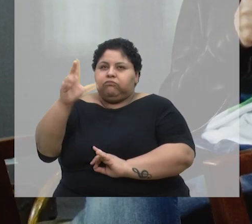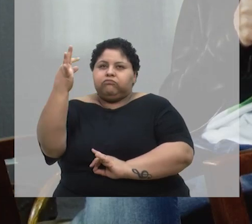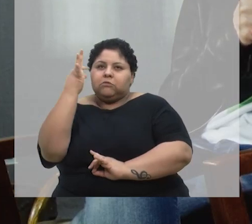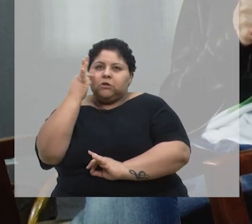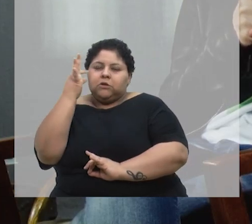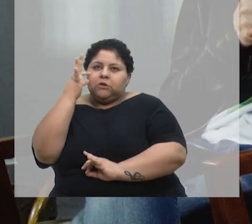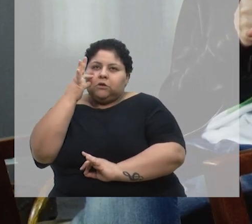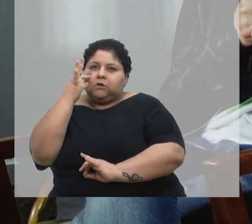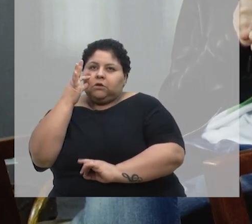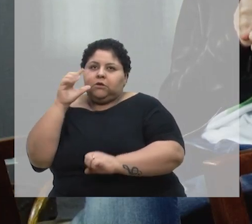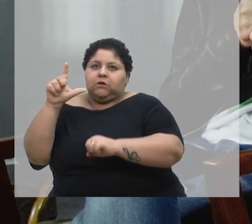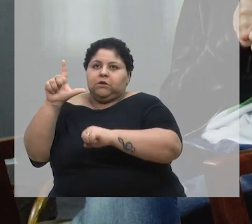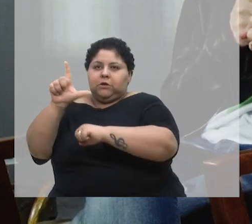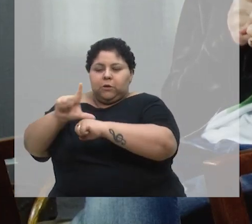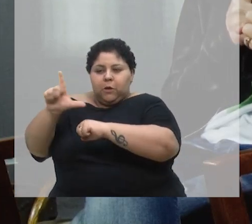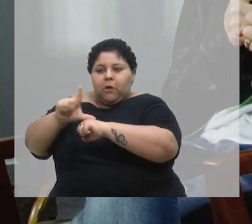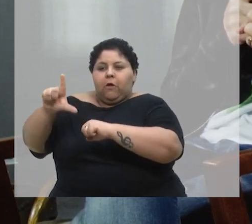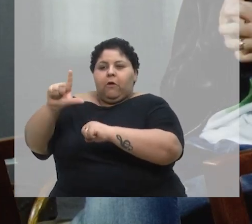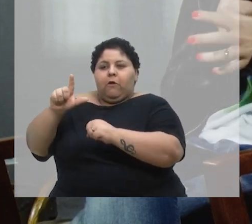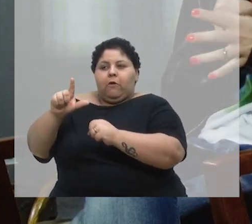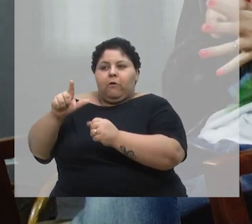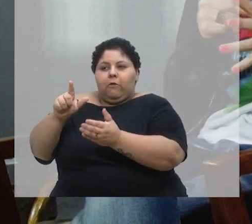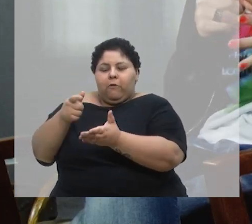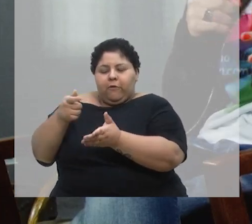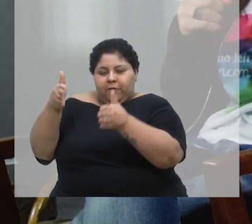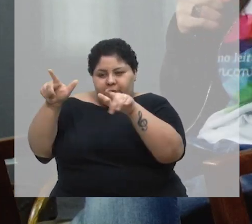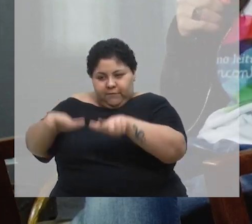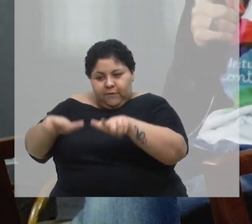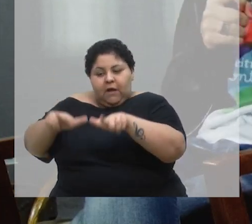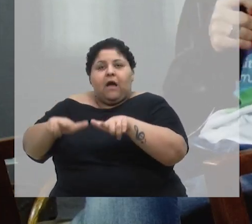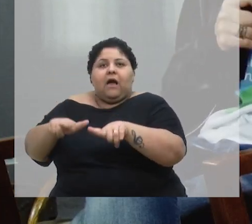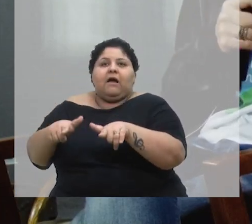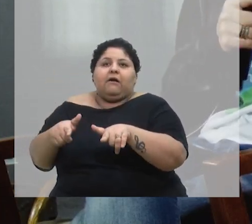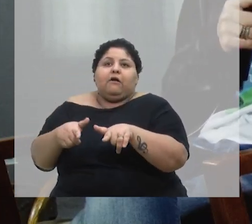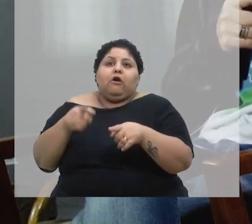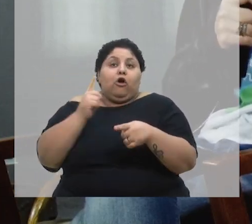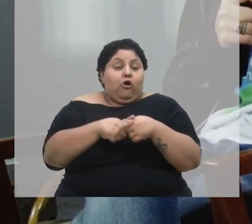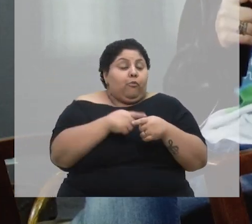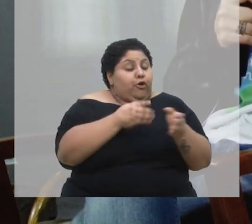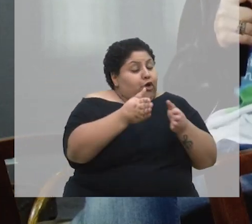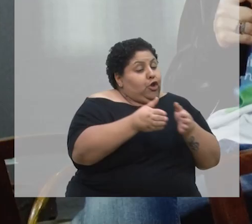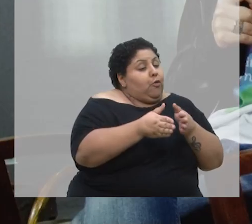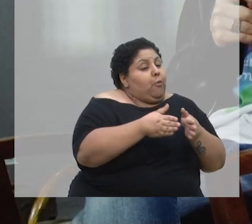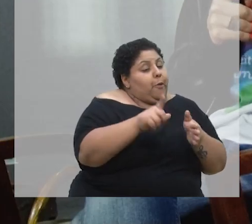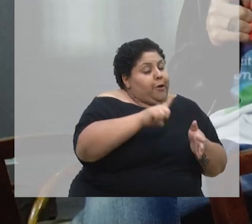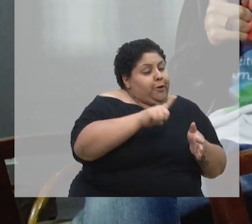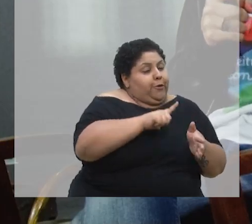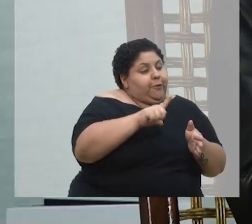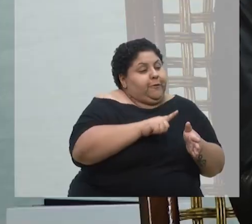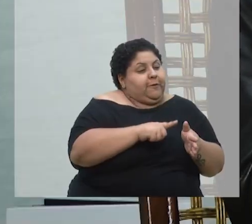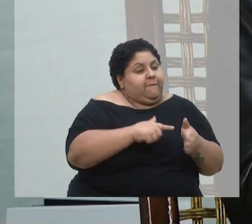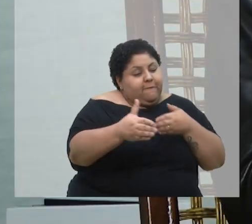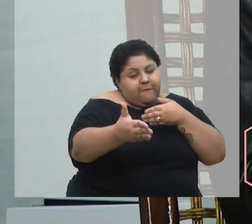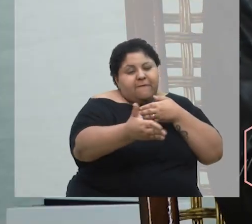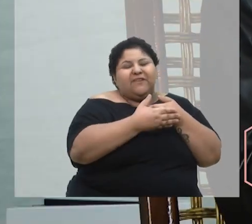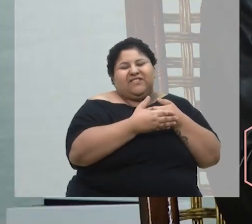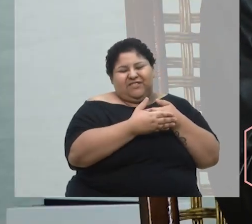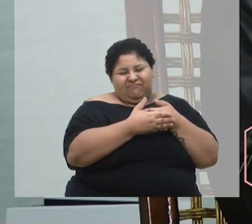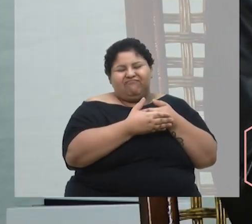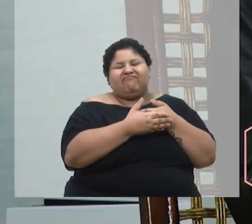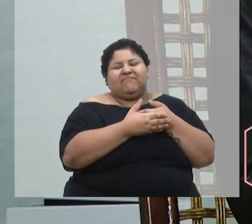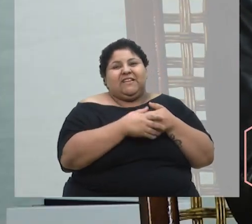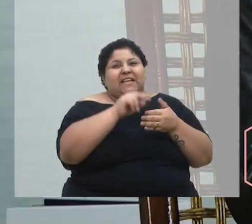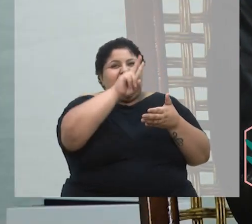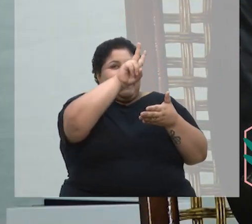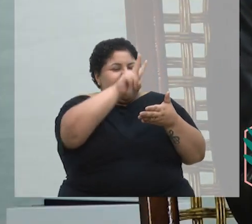valorizar a presença das livrarias na nossa cidade, num momento em que tem muitas livrarias fechando, né, nesse momento onde